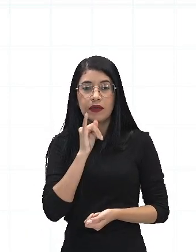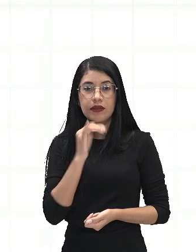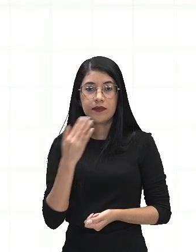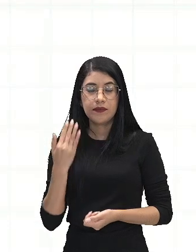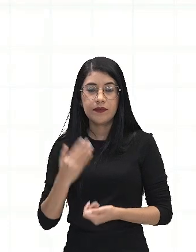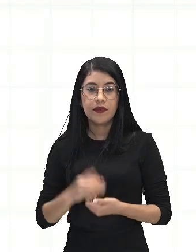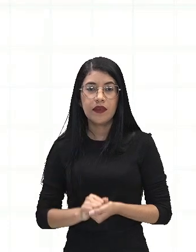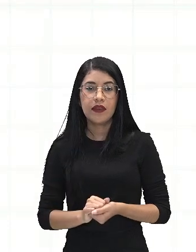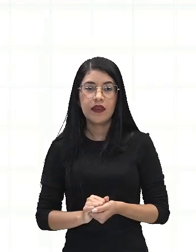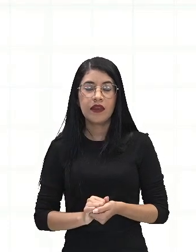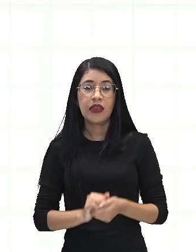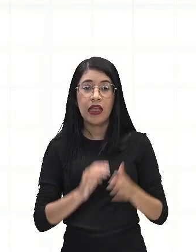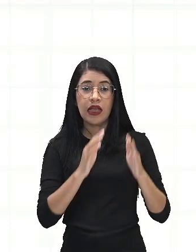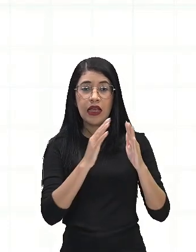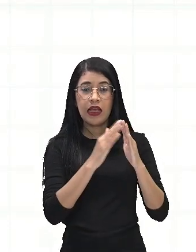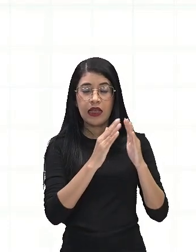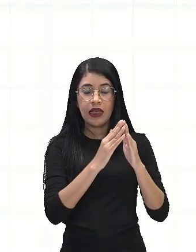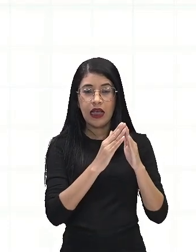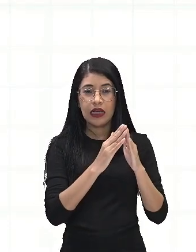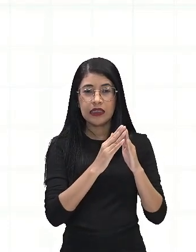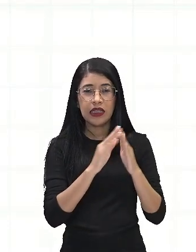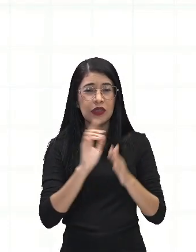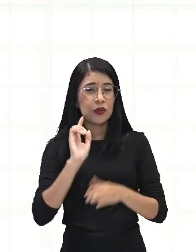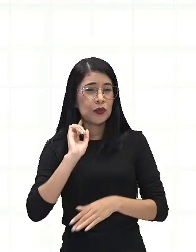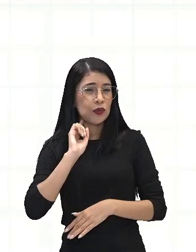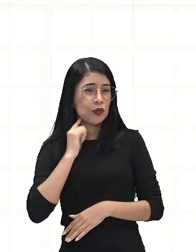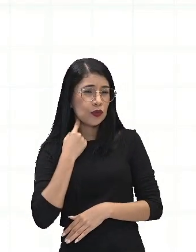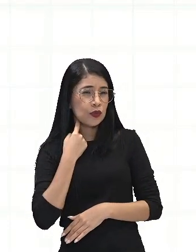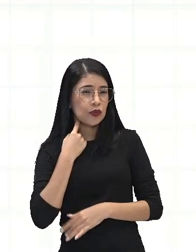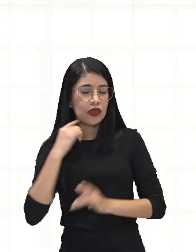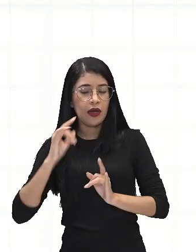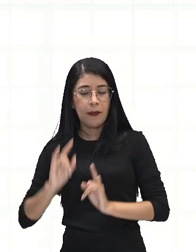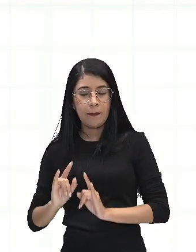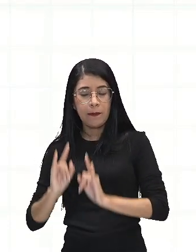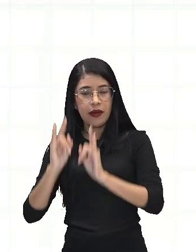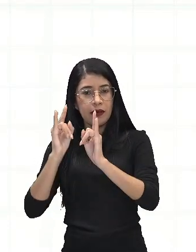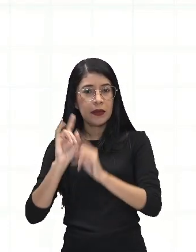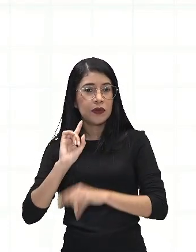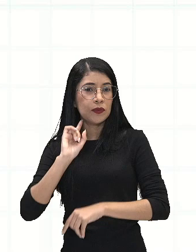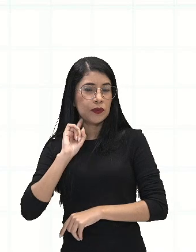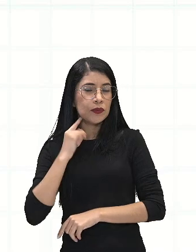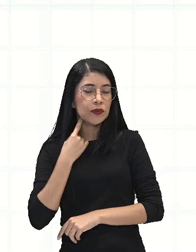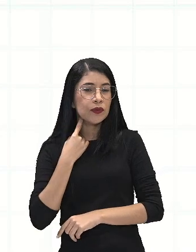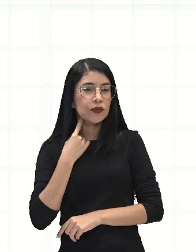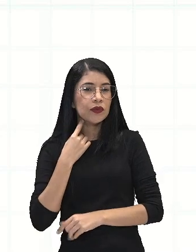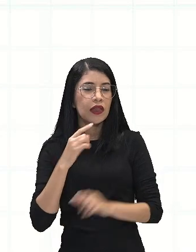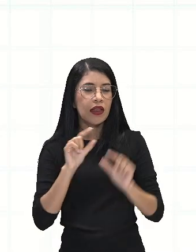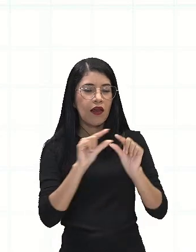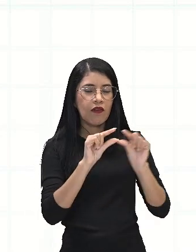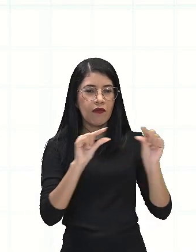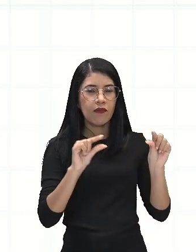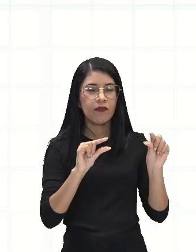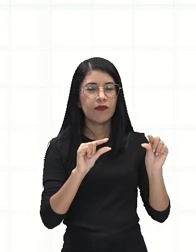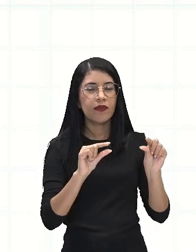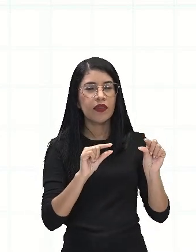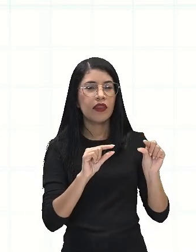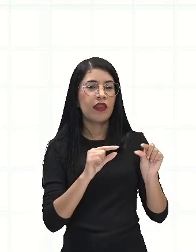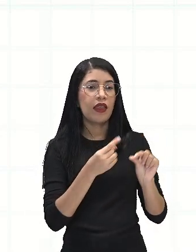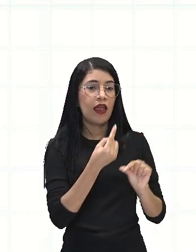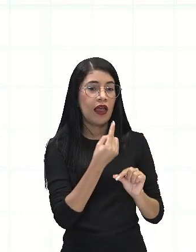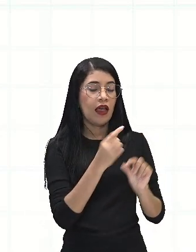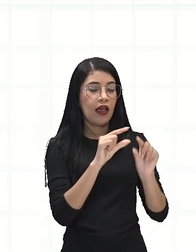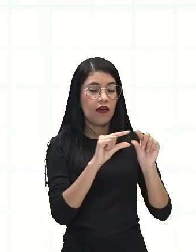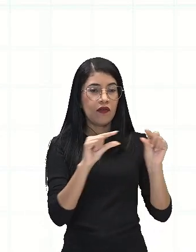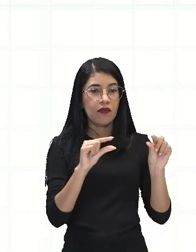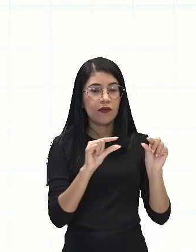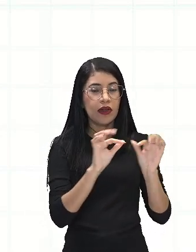está suja. O apartamento está sujo. Observe que no nosso primeiro exemplo, nós temos